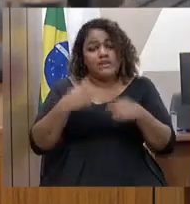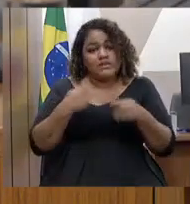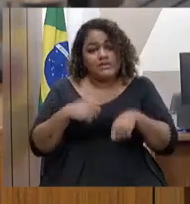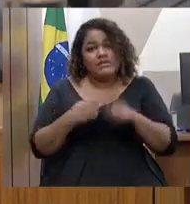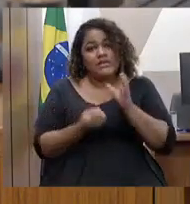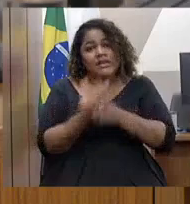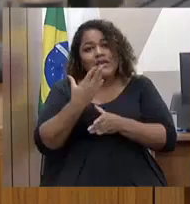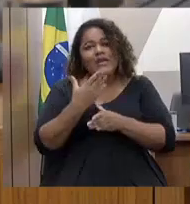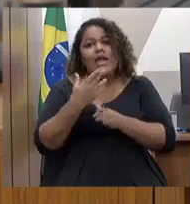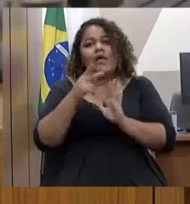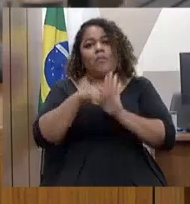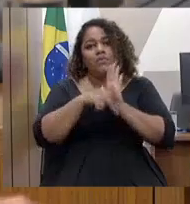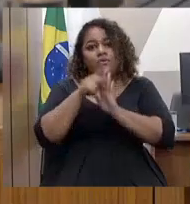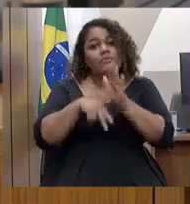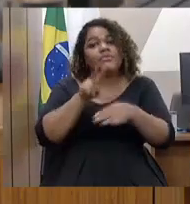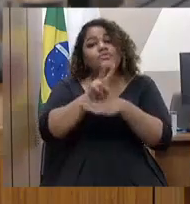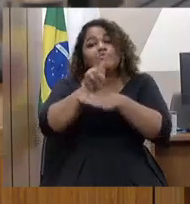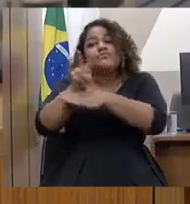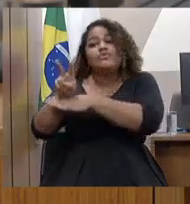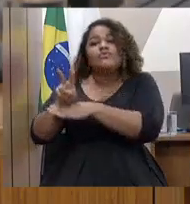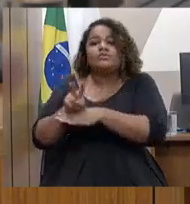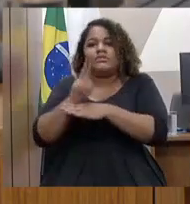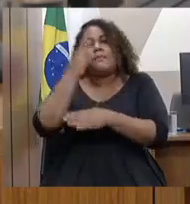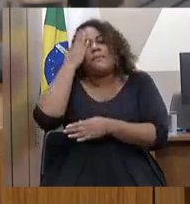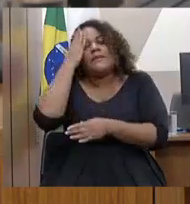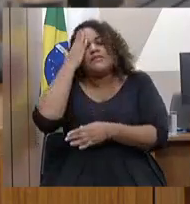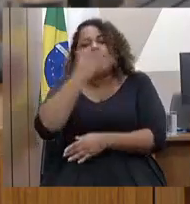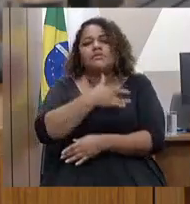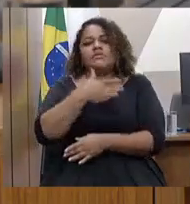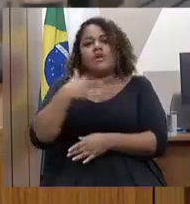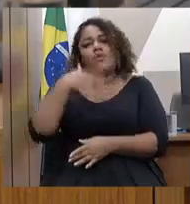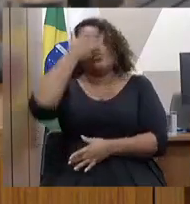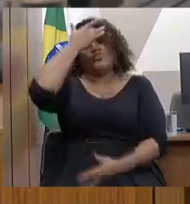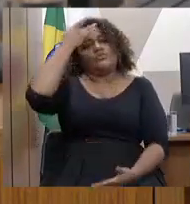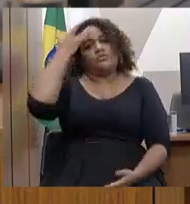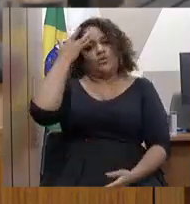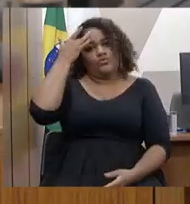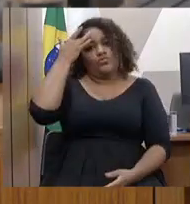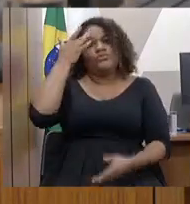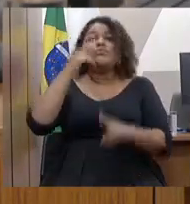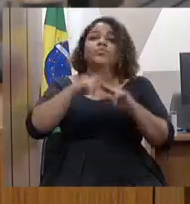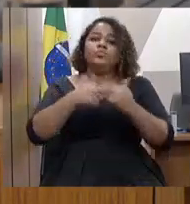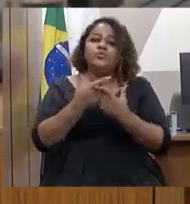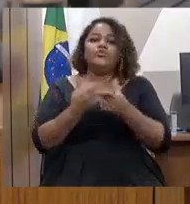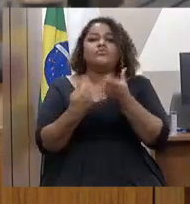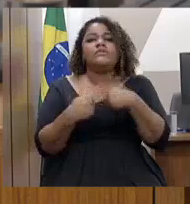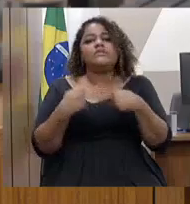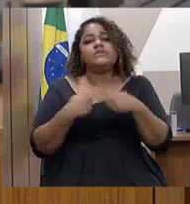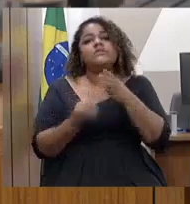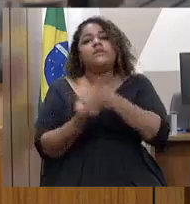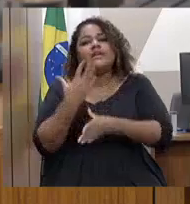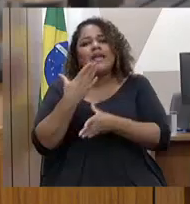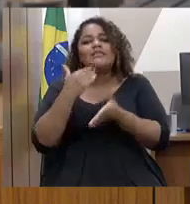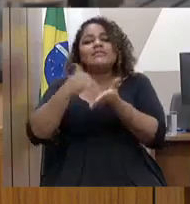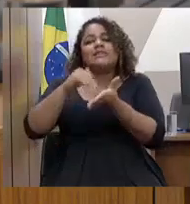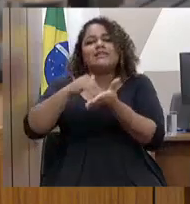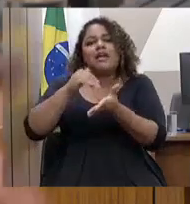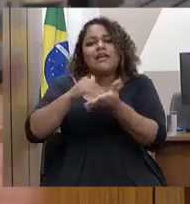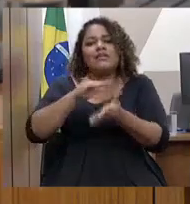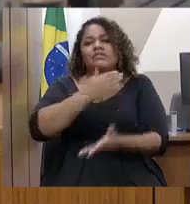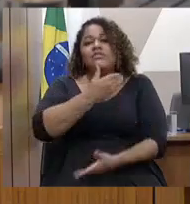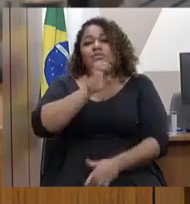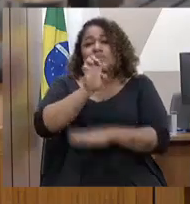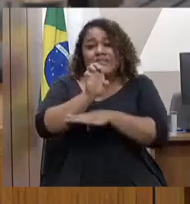a nossa saúde como anda as questões e para isso é fundamental que a secretaria de estado de saúde do trabalho de saúde tenha a estrutura